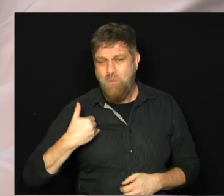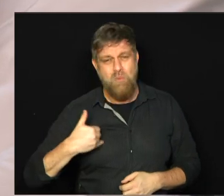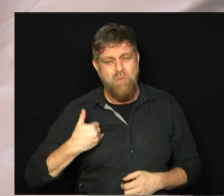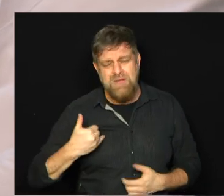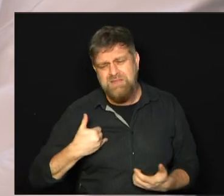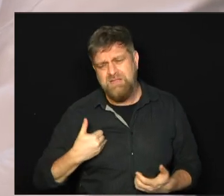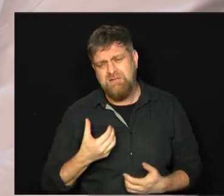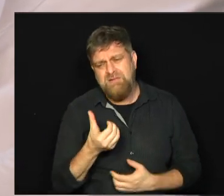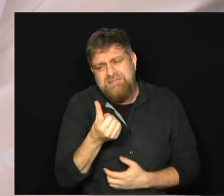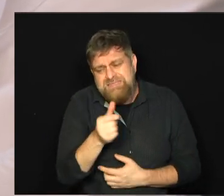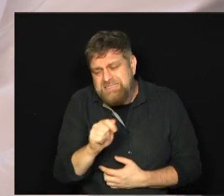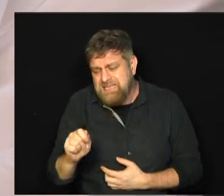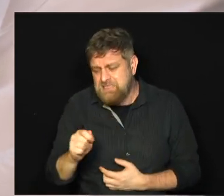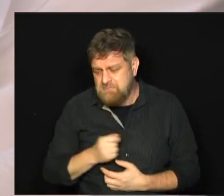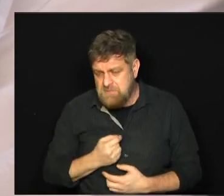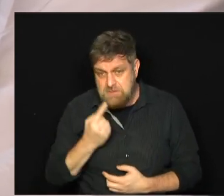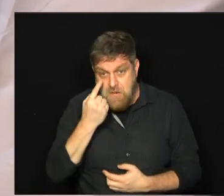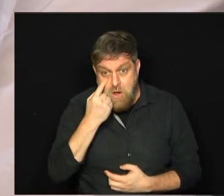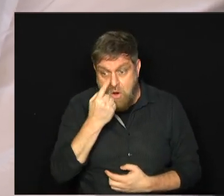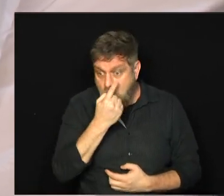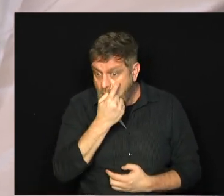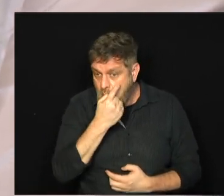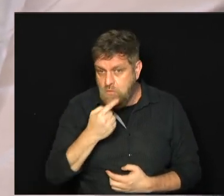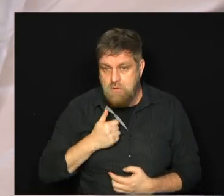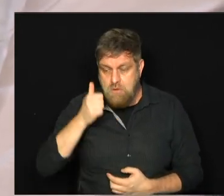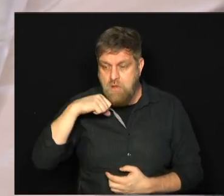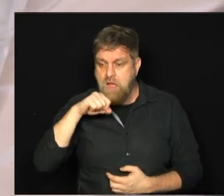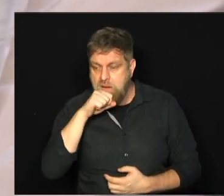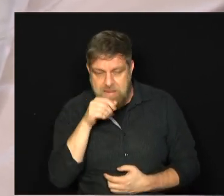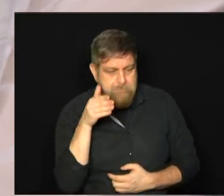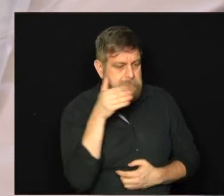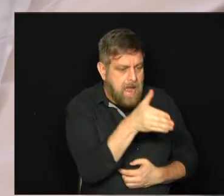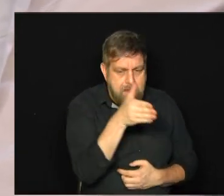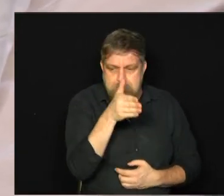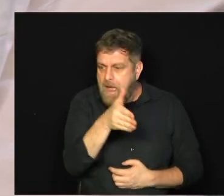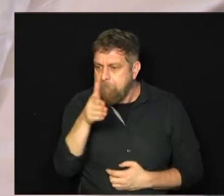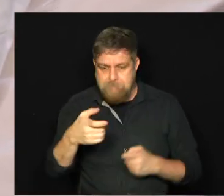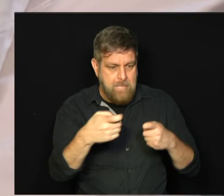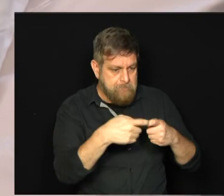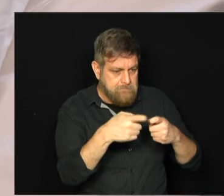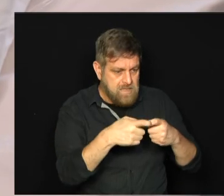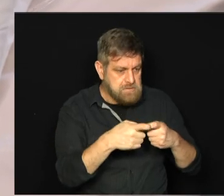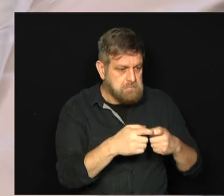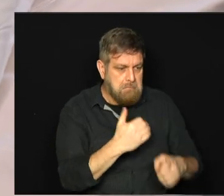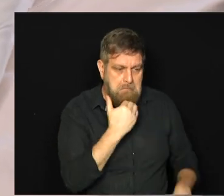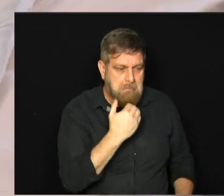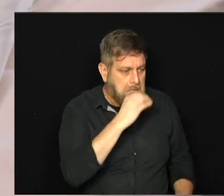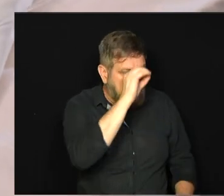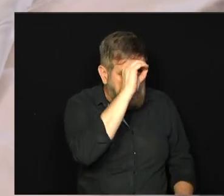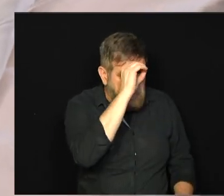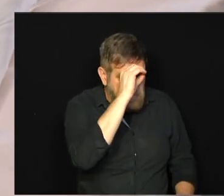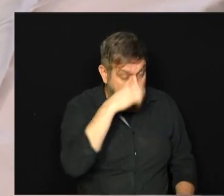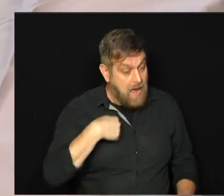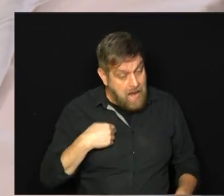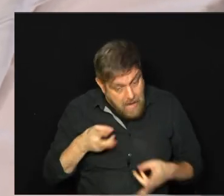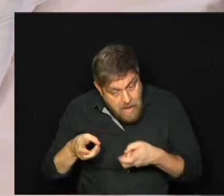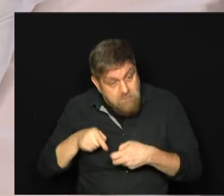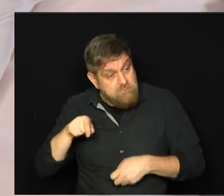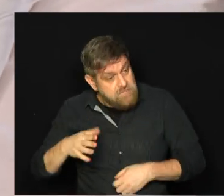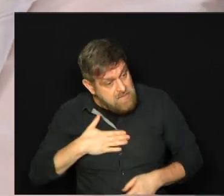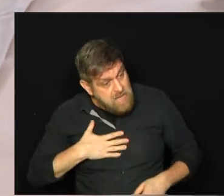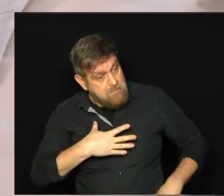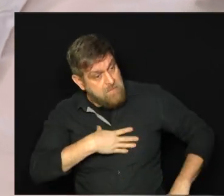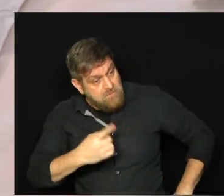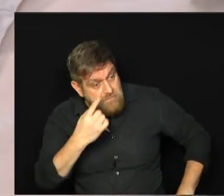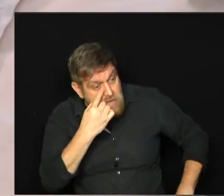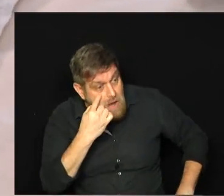primeiros 6 meses, em geral, a mãe passa por 3, 4 consultas falando que ela vê uma coisa branca